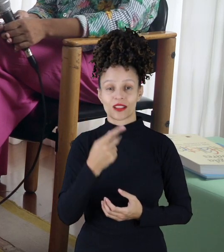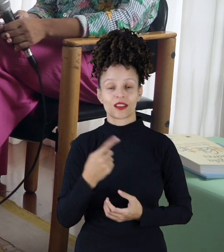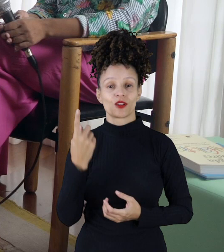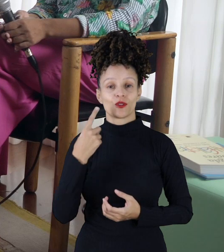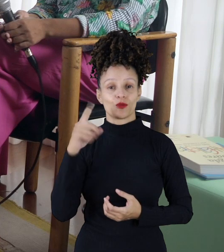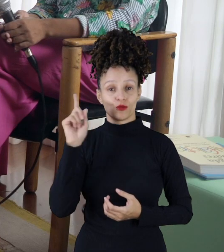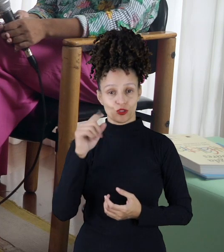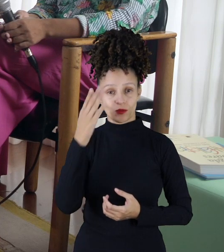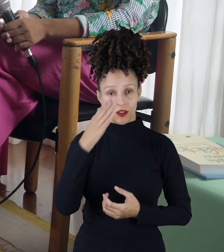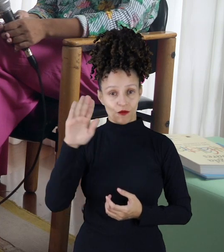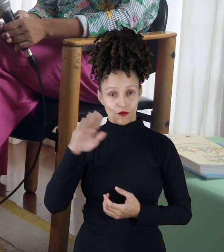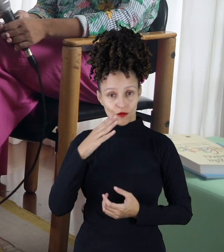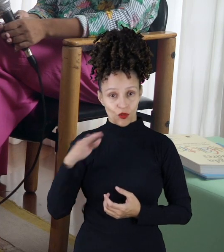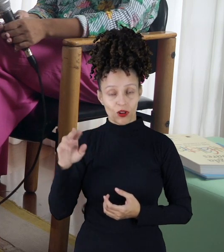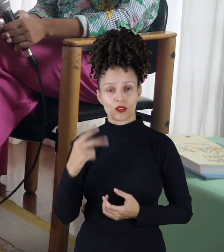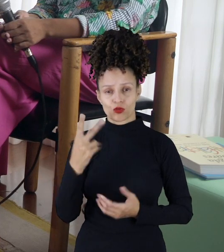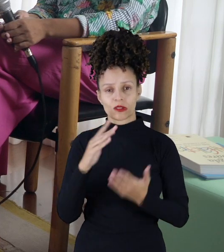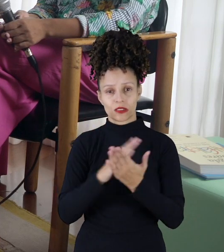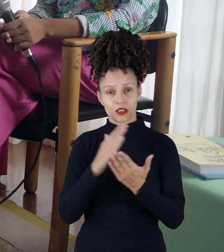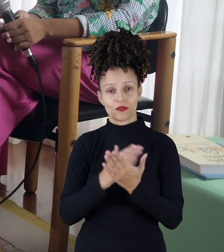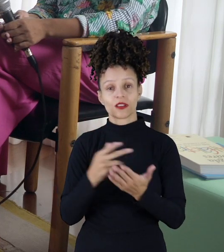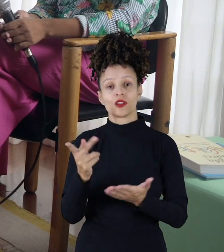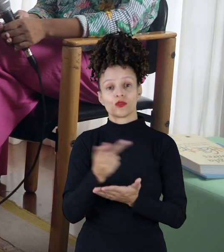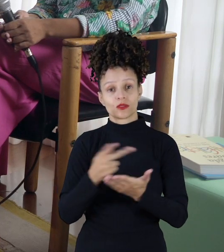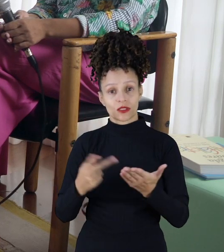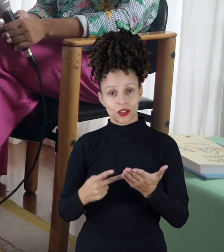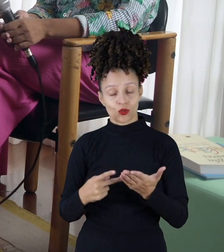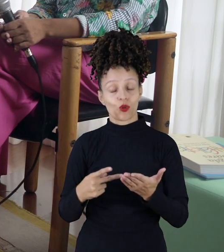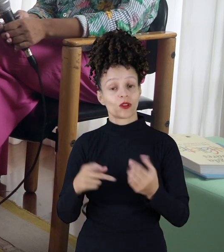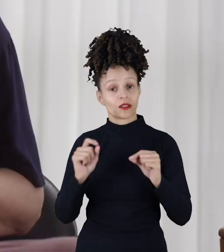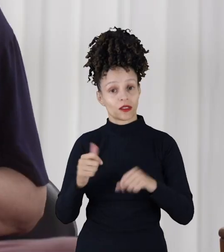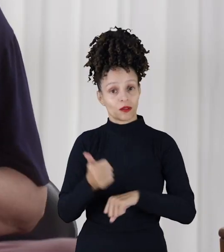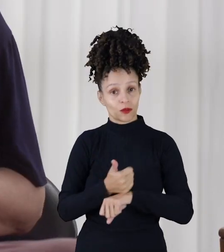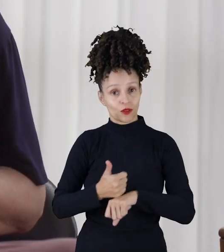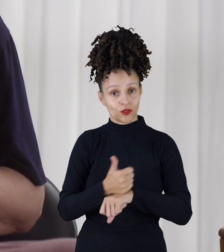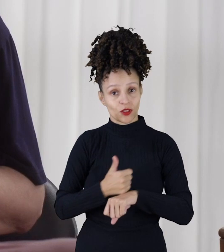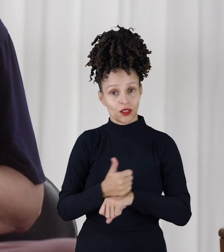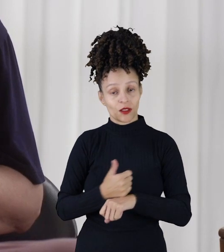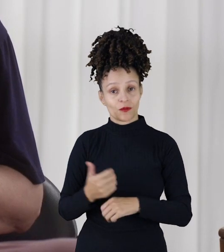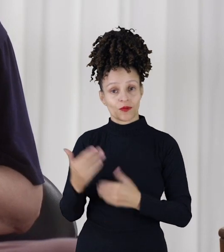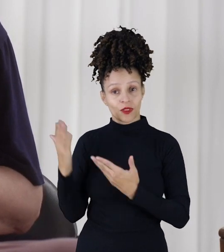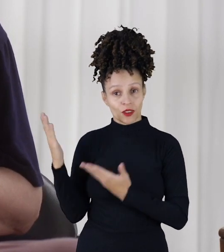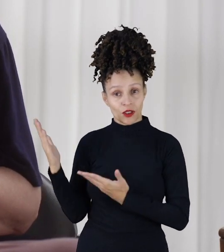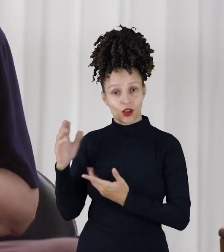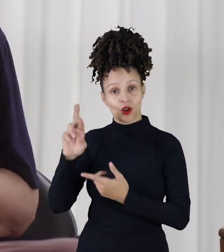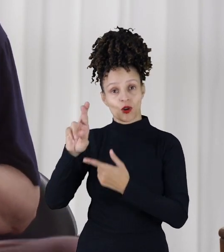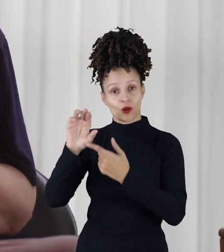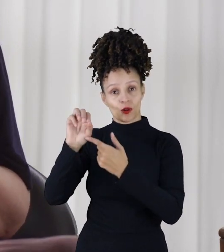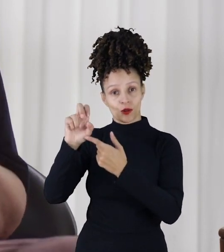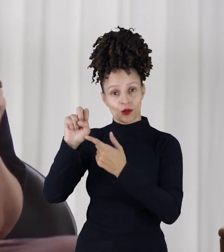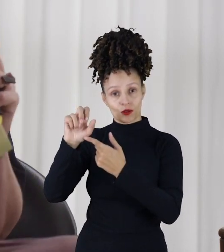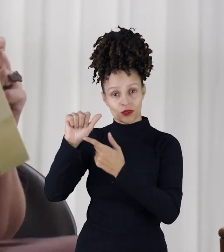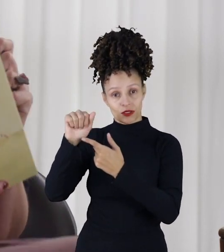Eu esqueci de falar aqui da última folha do Ouriço, as minhas queridas ilustradoras, que vão aparecer aqui também nos outros livros.